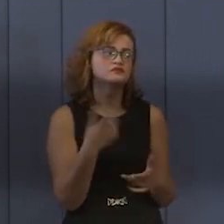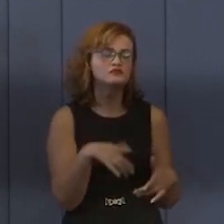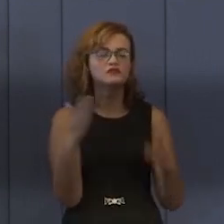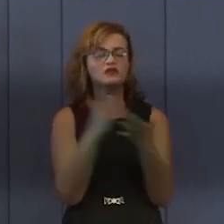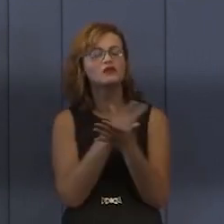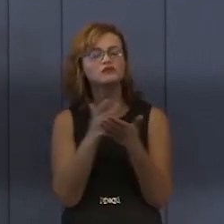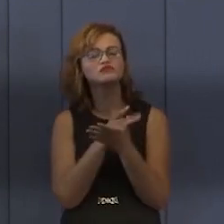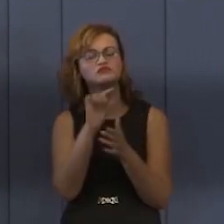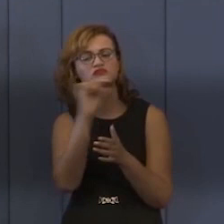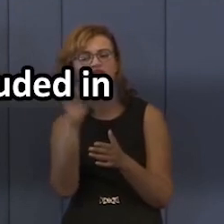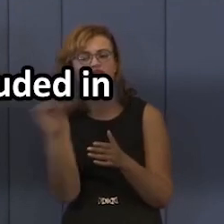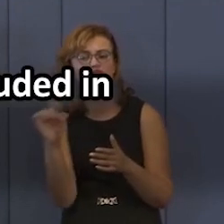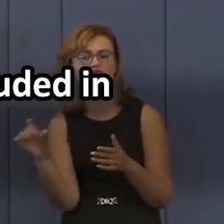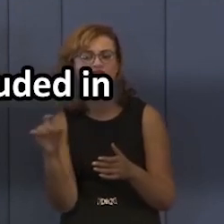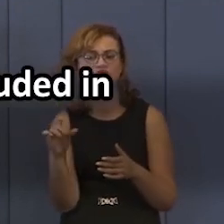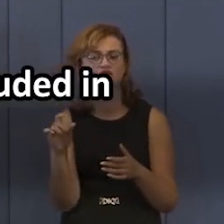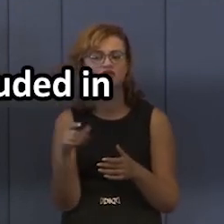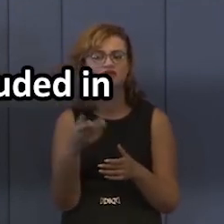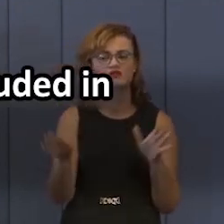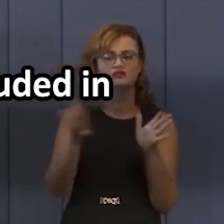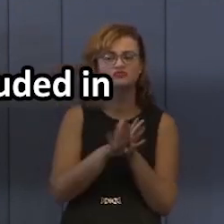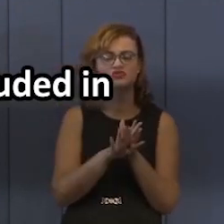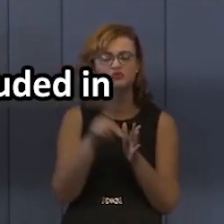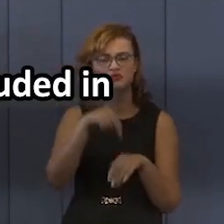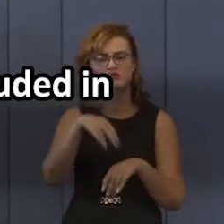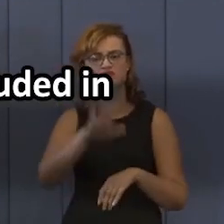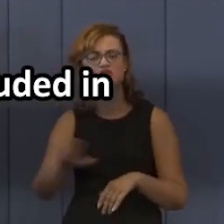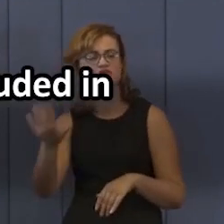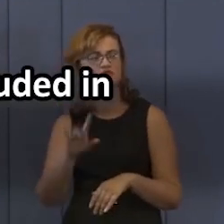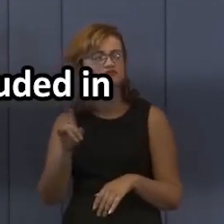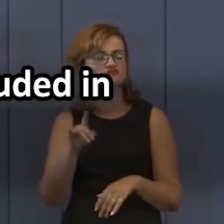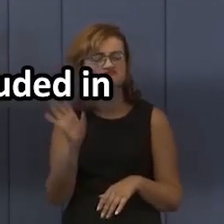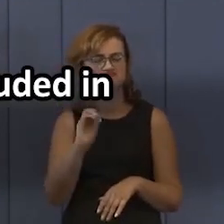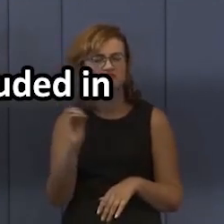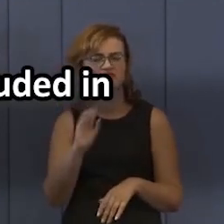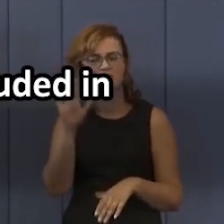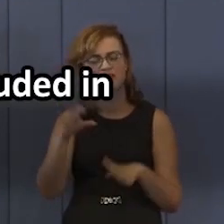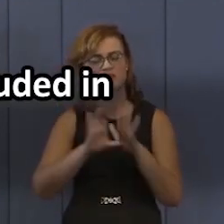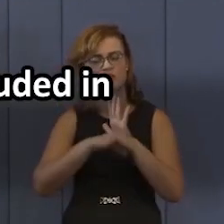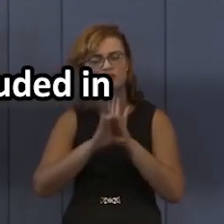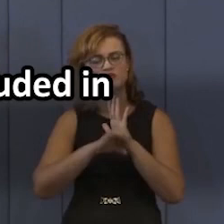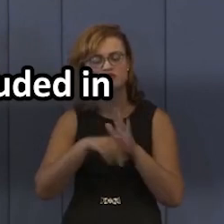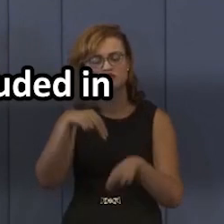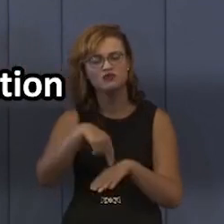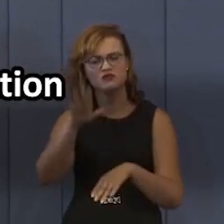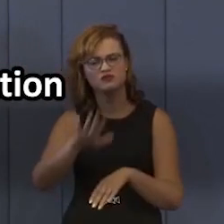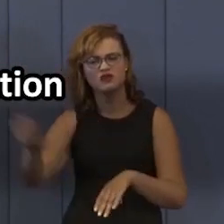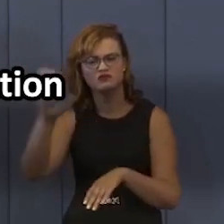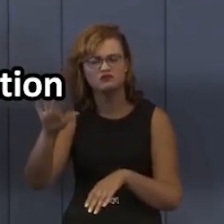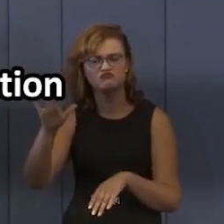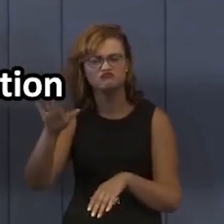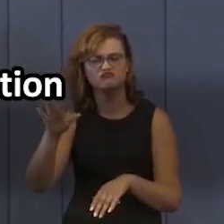interessante. E há algumas passagens de Herder que não estão trazidas no Virtude do Nacionalismo, mas